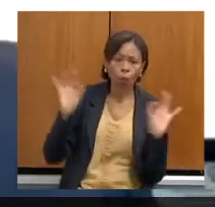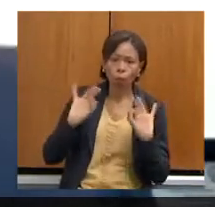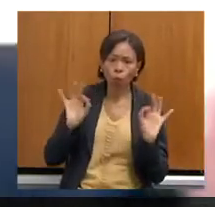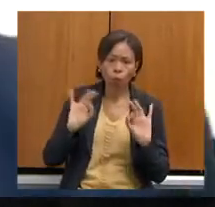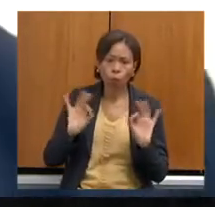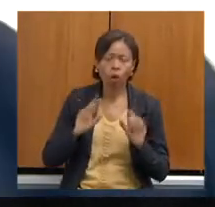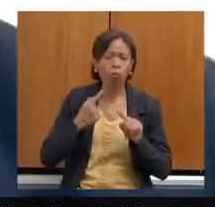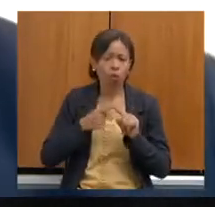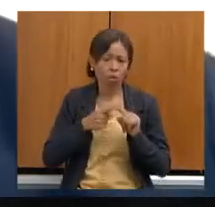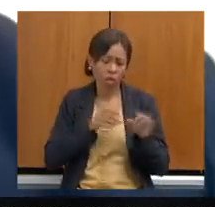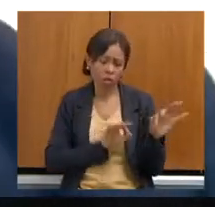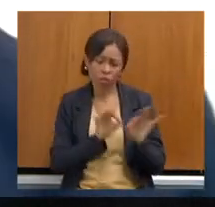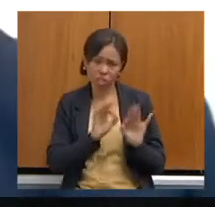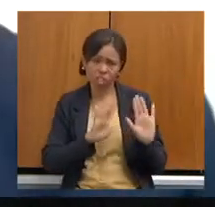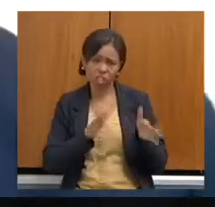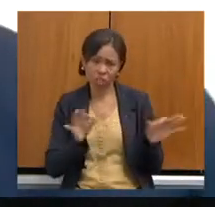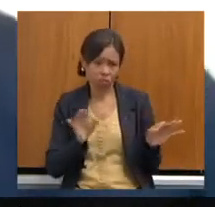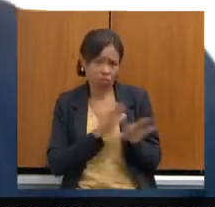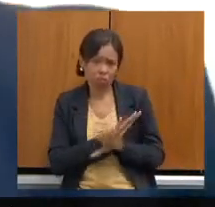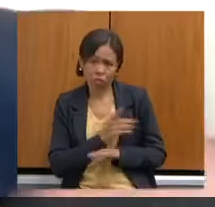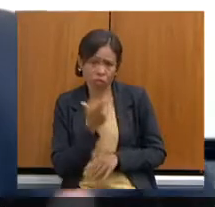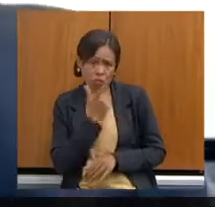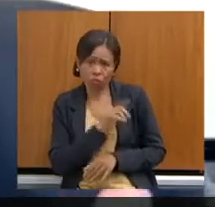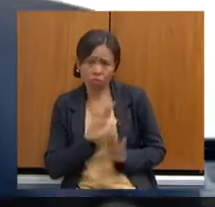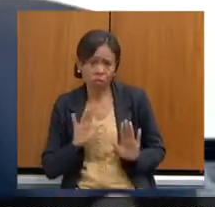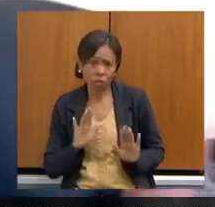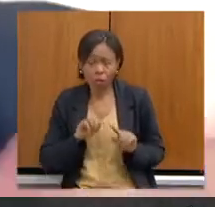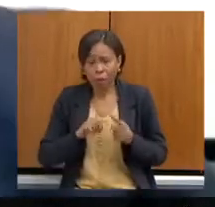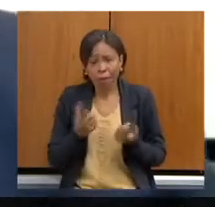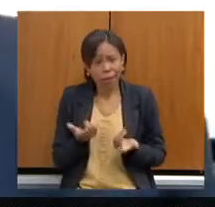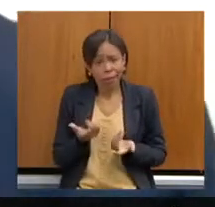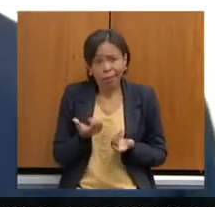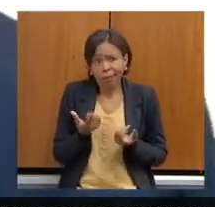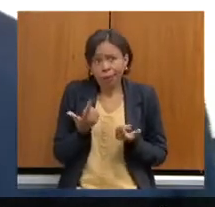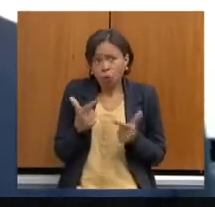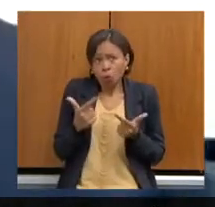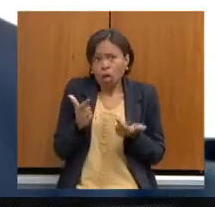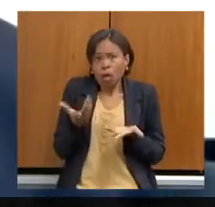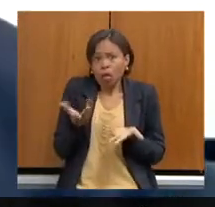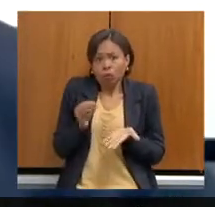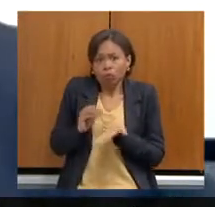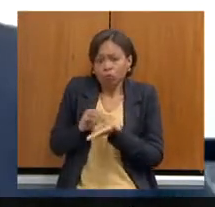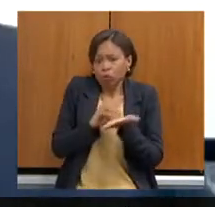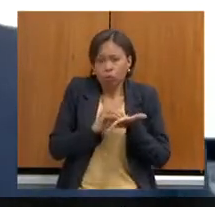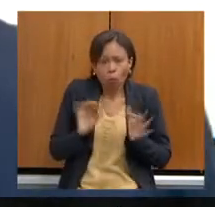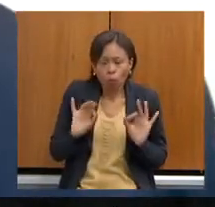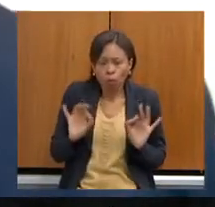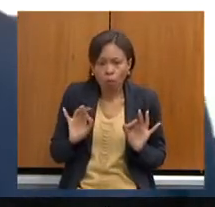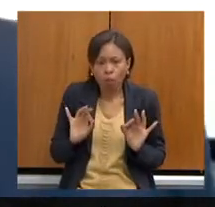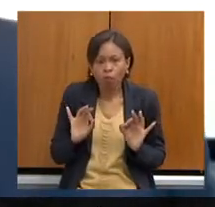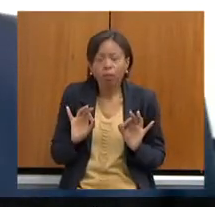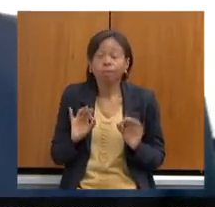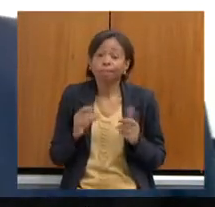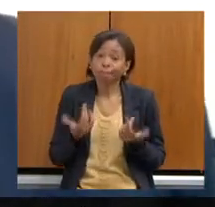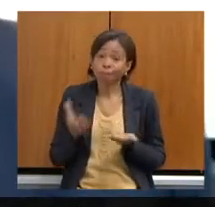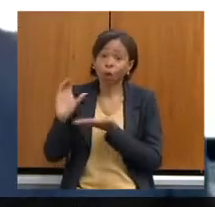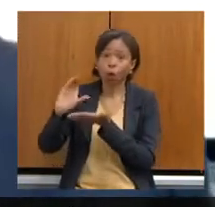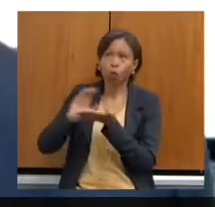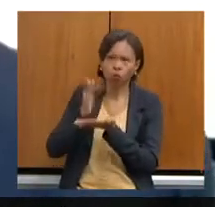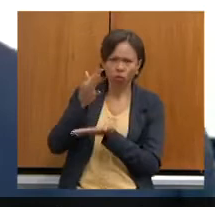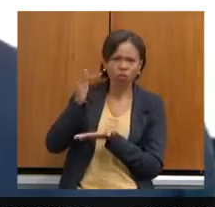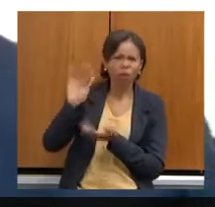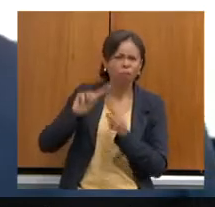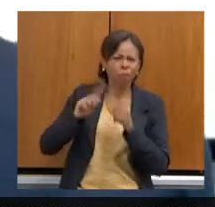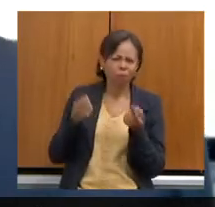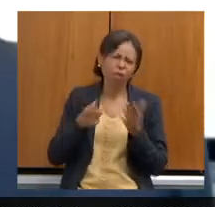foi atingido e que não há demanda também não queria receber o recurso federal mais que como o projeto gente vale a ser cumprido no plano da